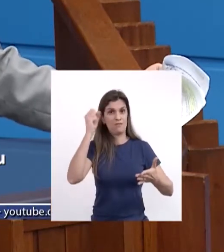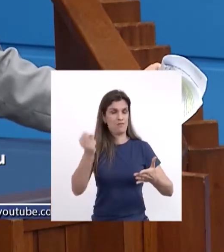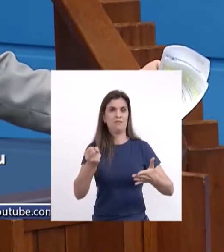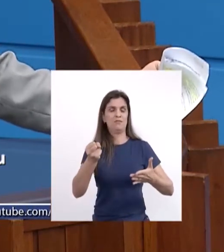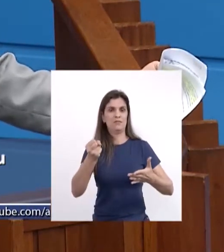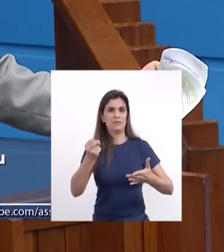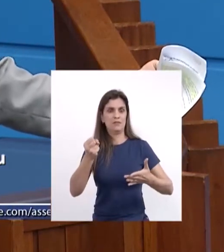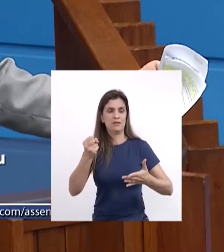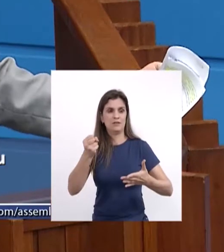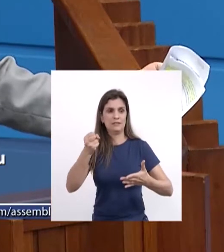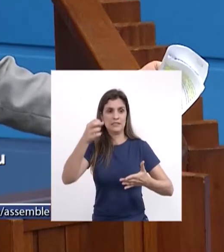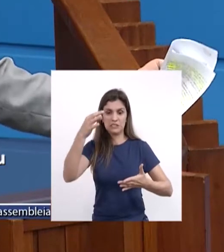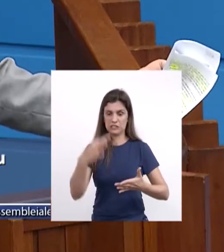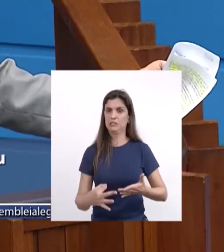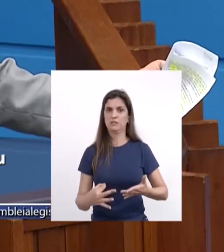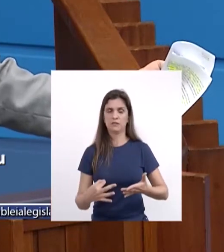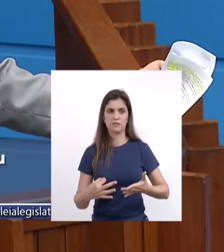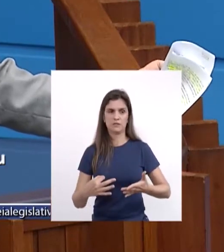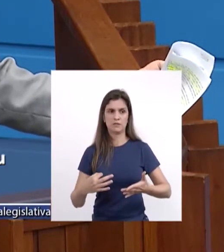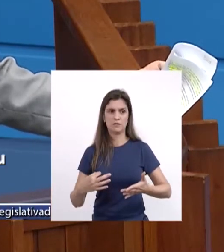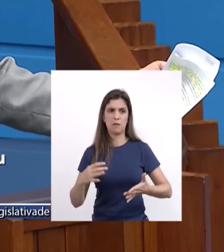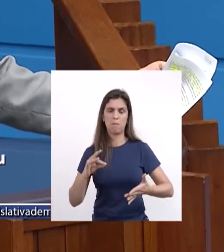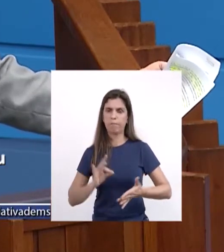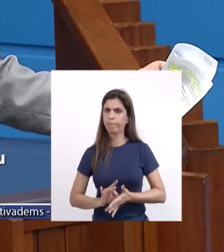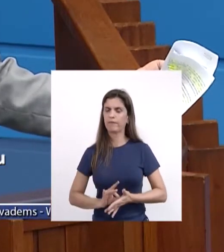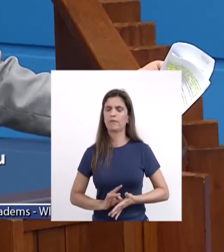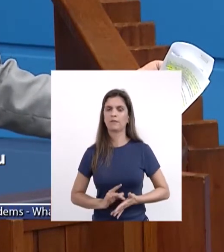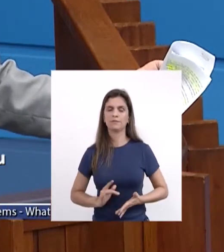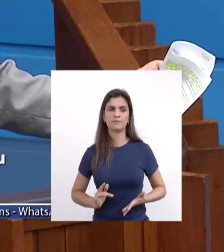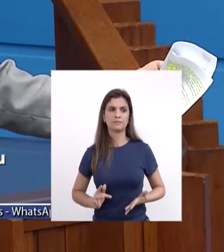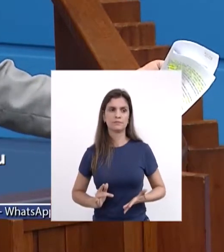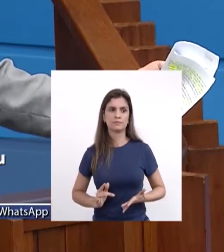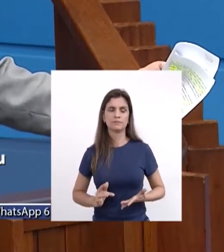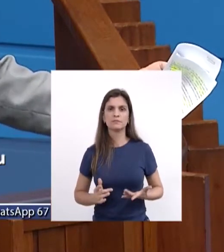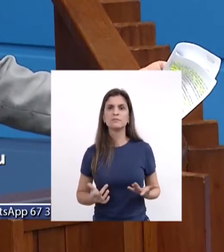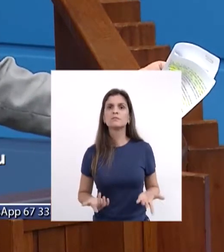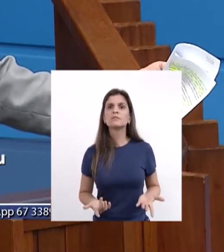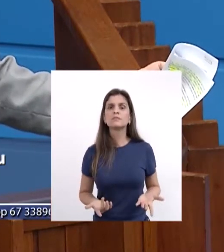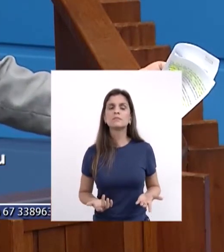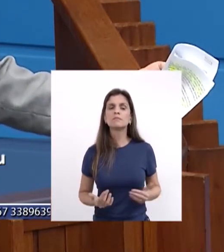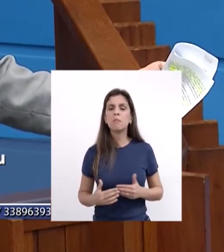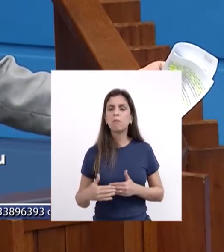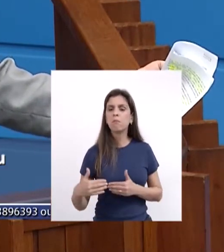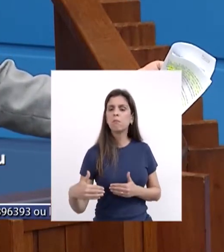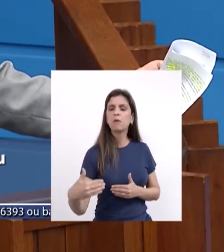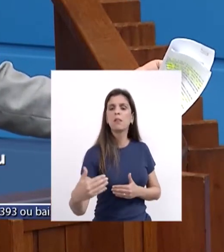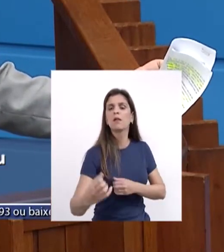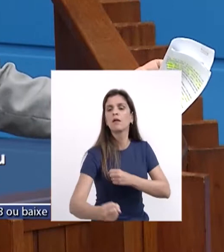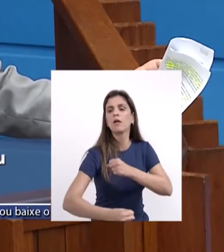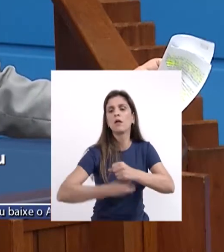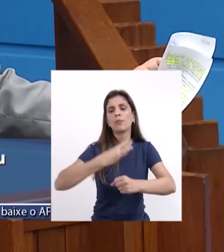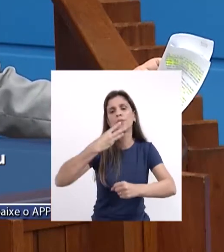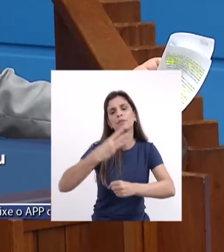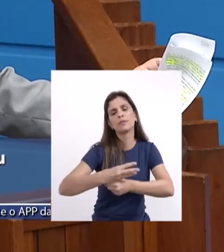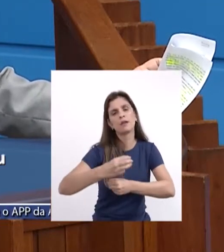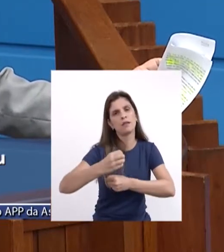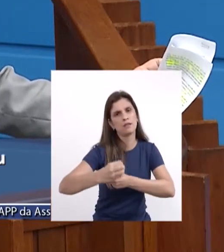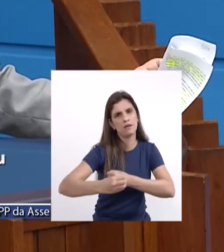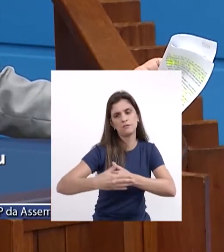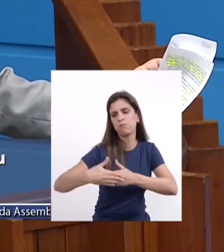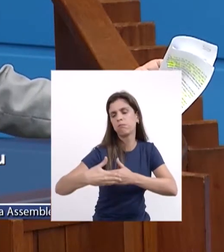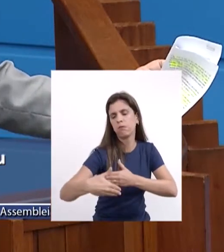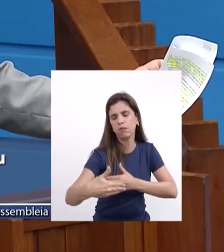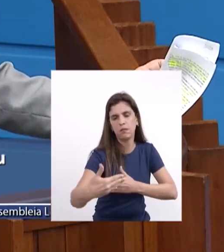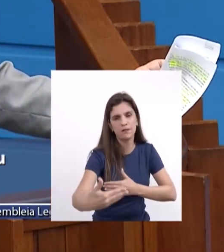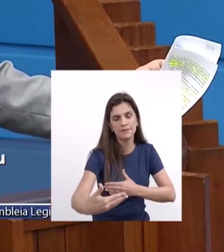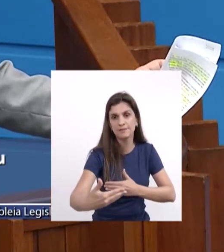nós tivermos, deputado Pedro Kemp, que esperar a decisão definitiva de mérito, vai terminar os 30 anos de concessão. E